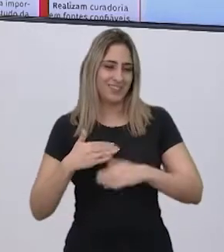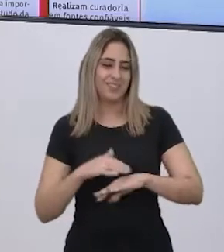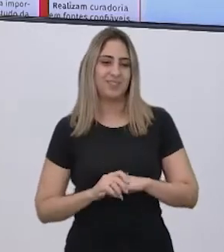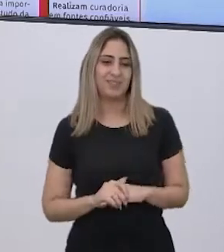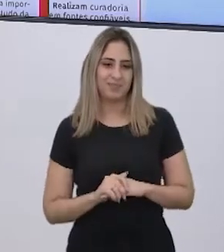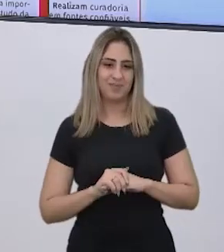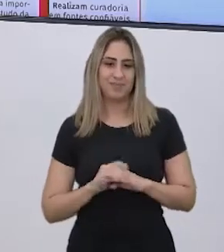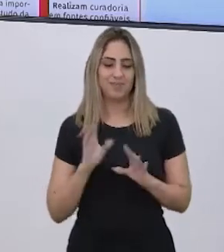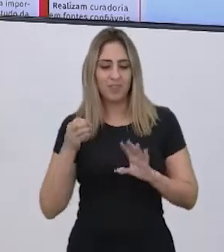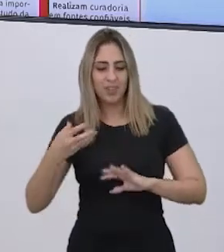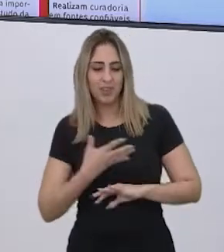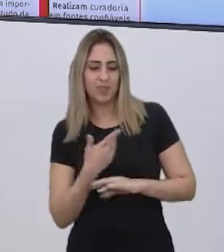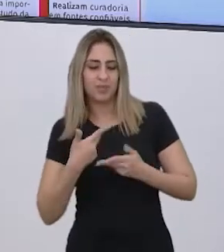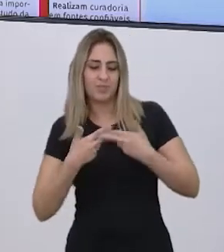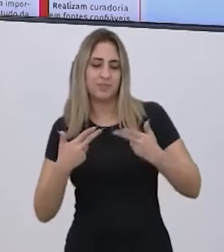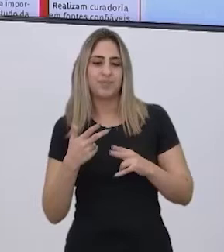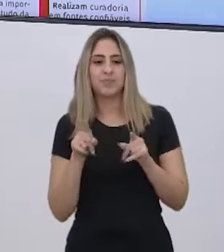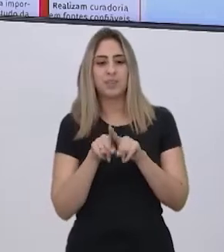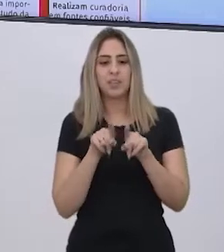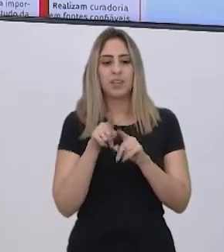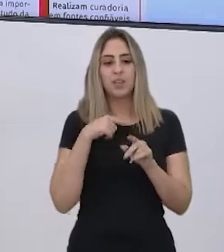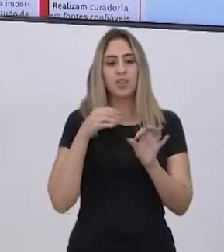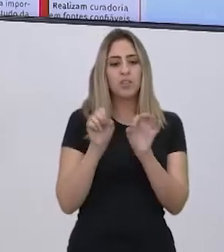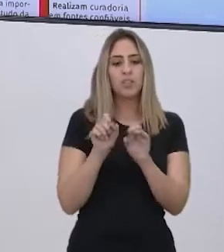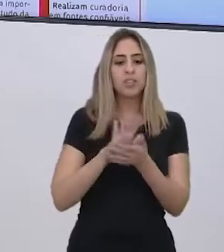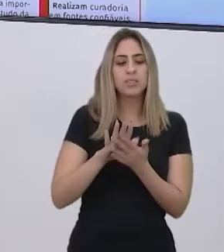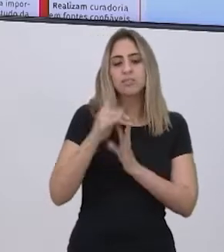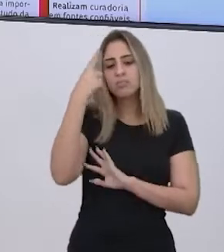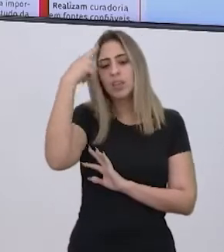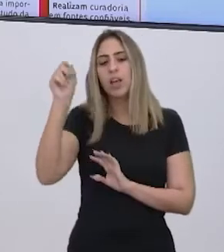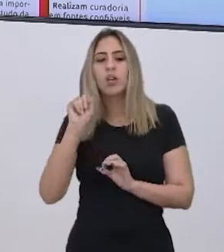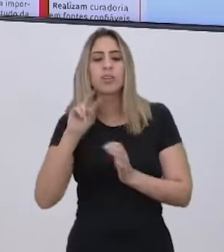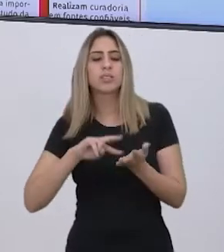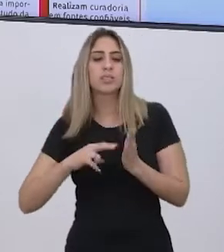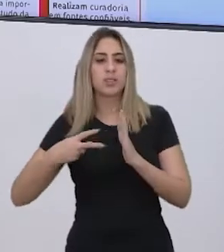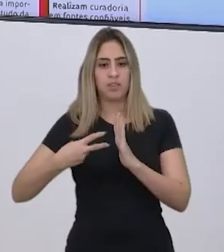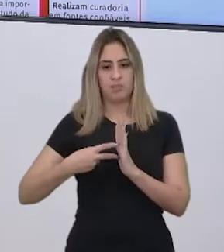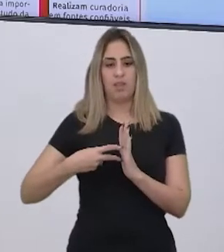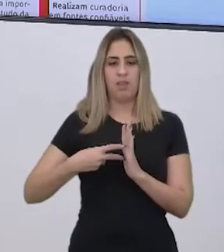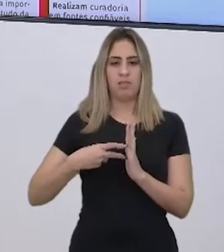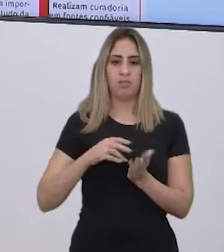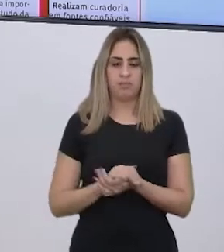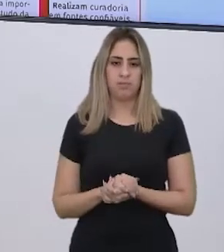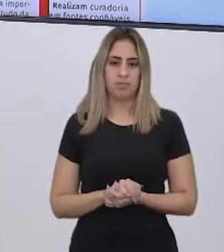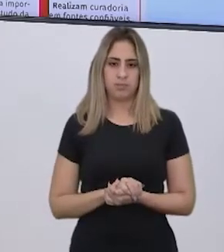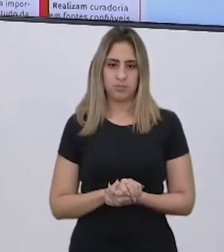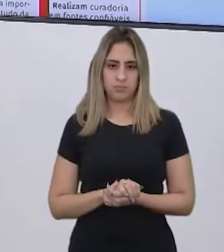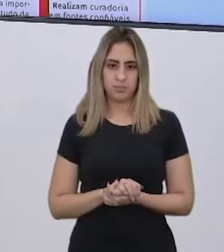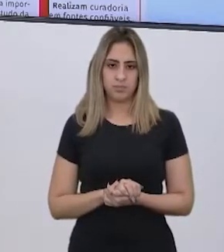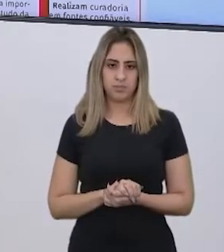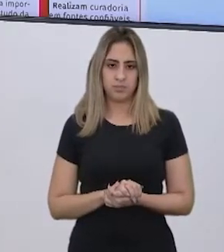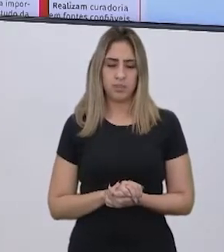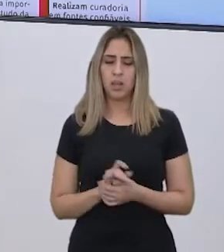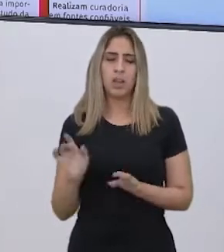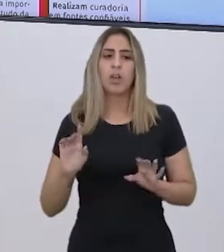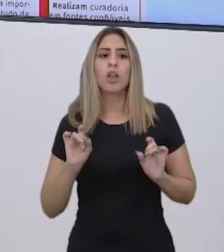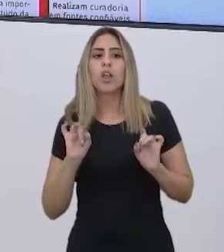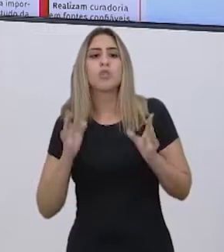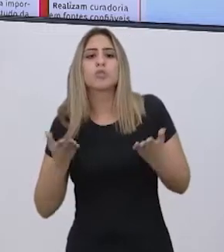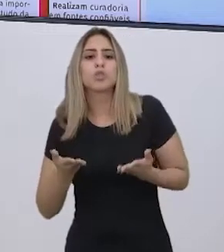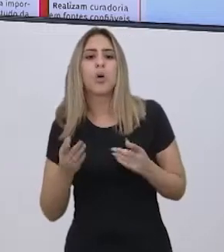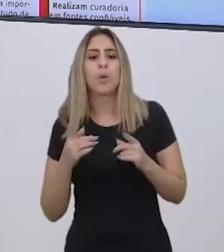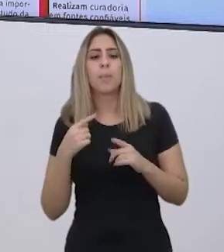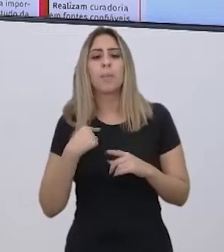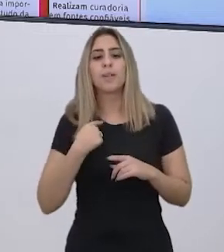quando eu era mais nova, porque tinham palavras ali que eu não fazia ideia do que significavam, né? E não só isso, tipo, eu peguei